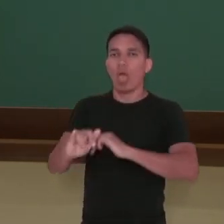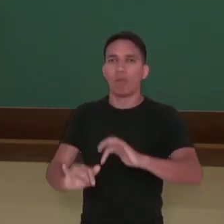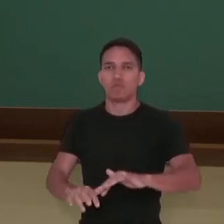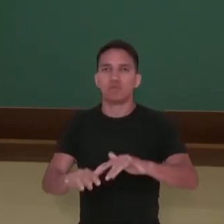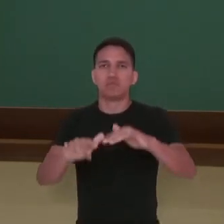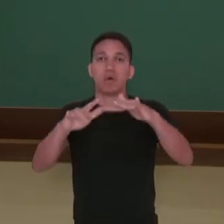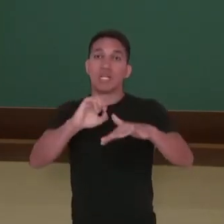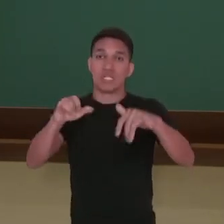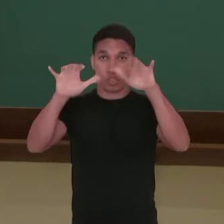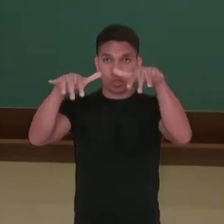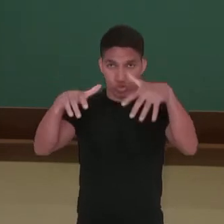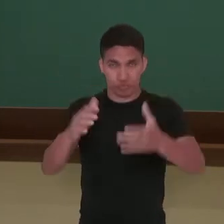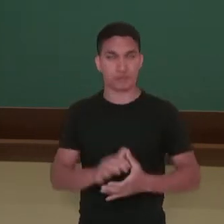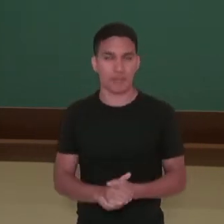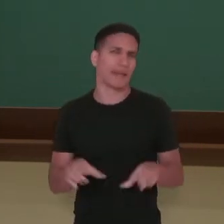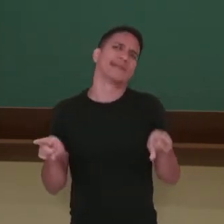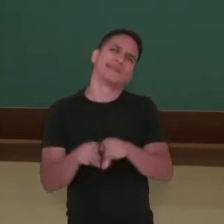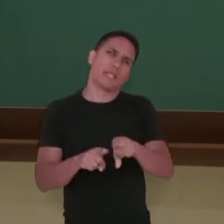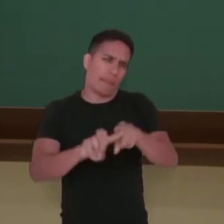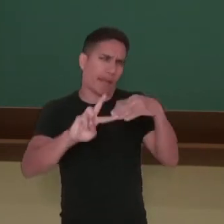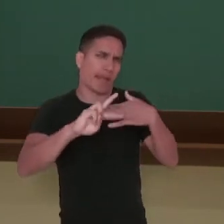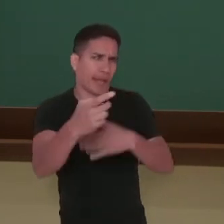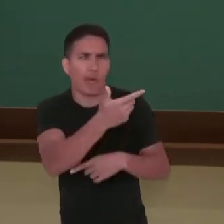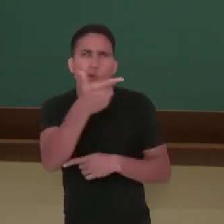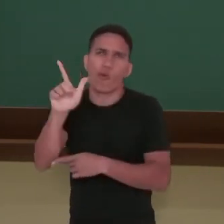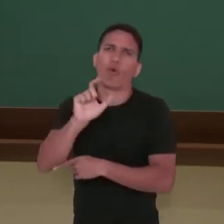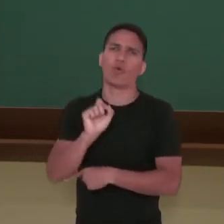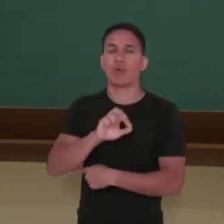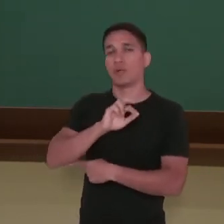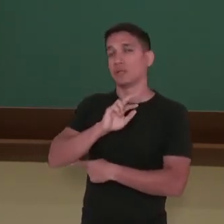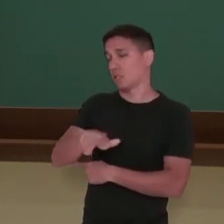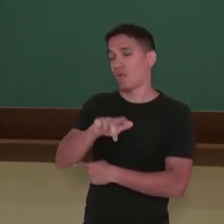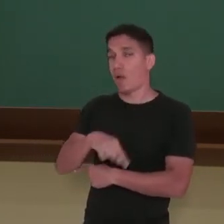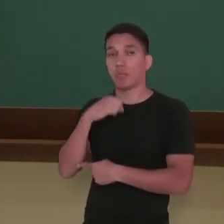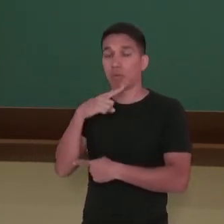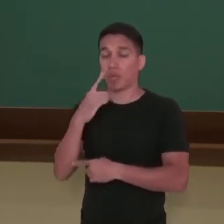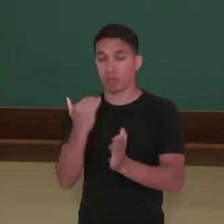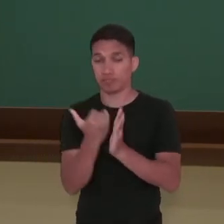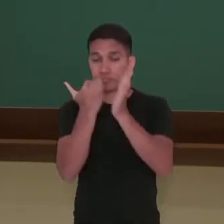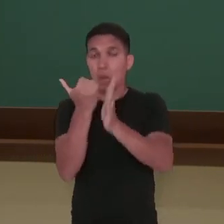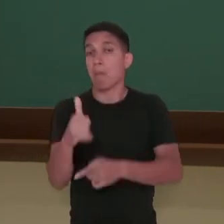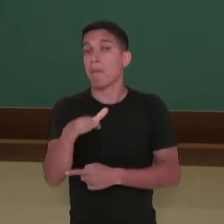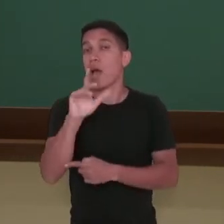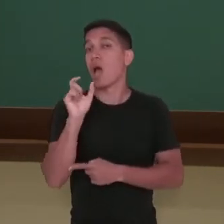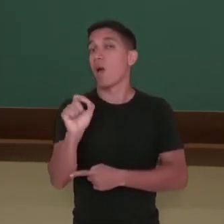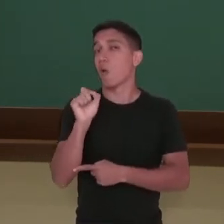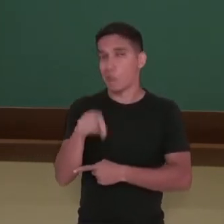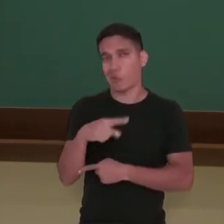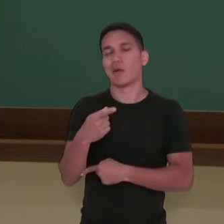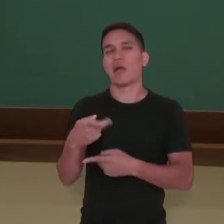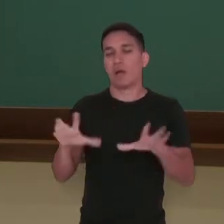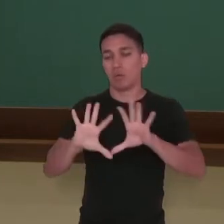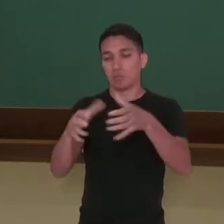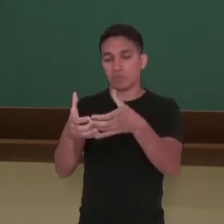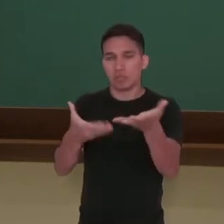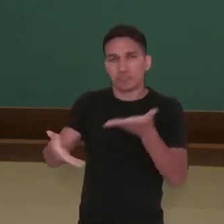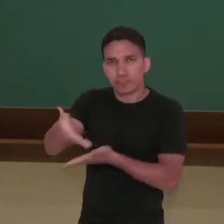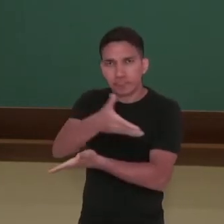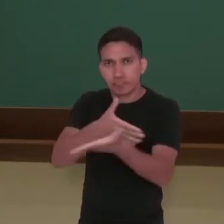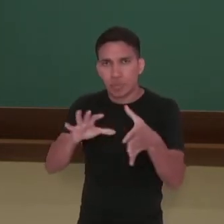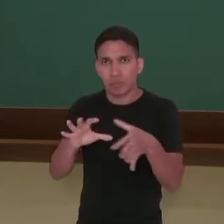enchentes, além de, obviamente, uma não potencialização para a coletiva